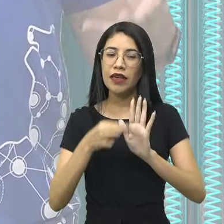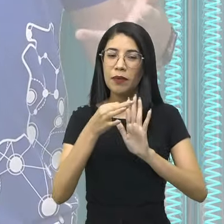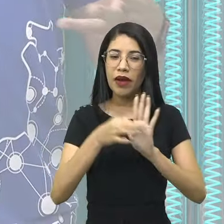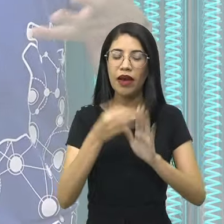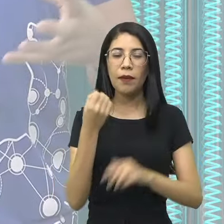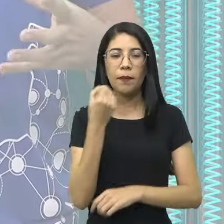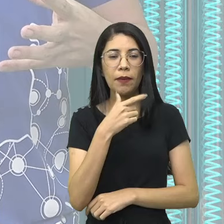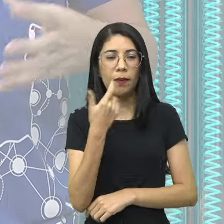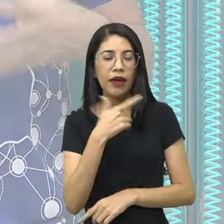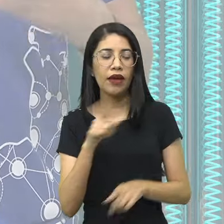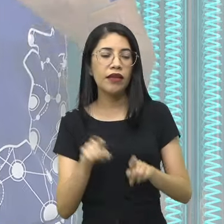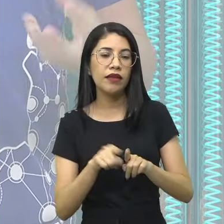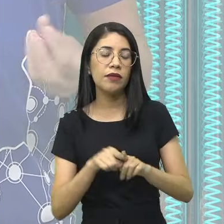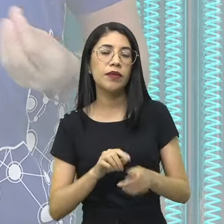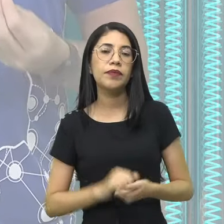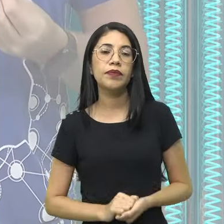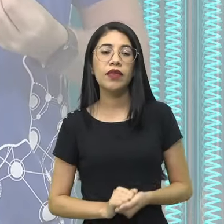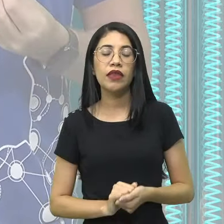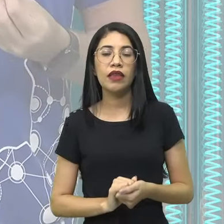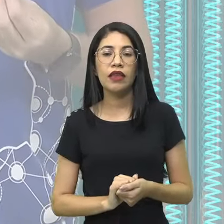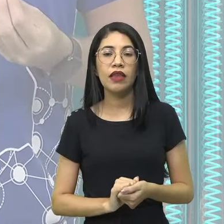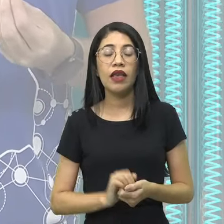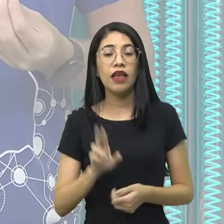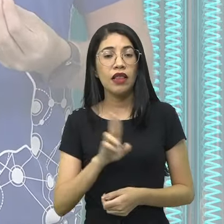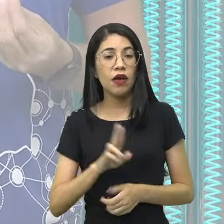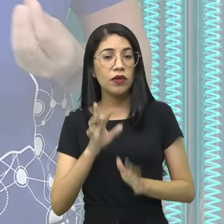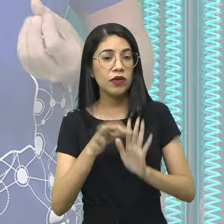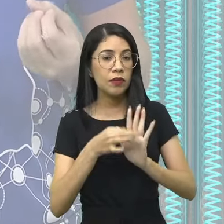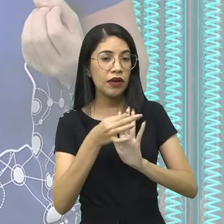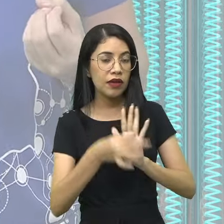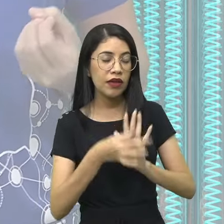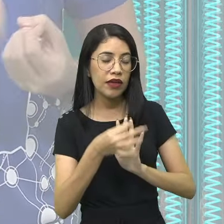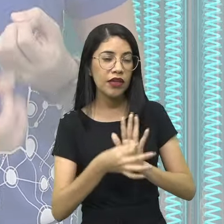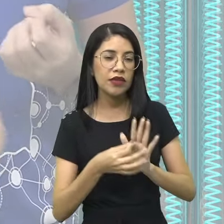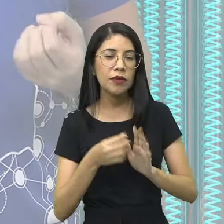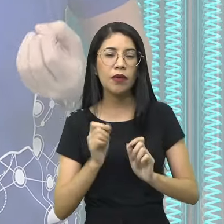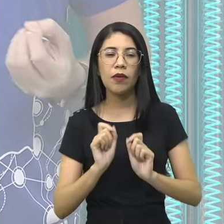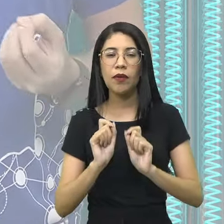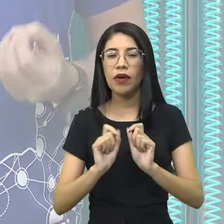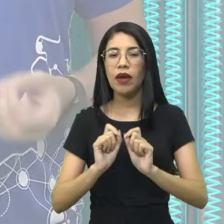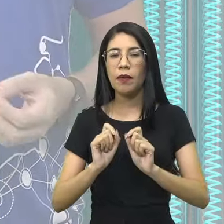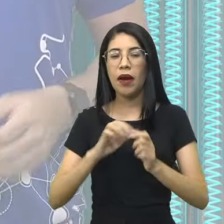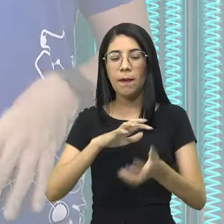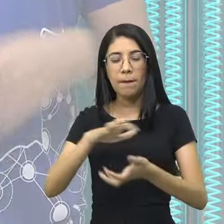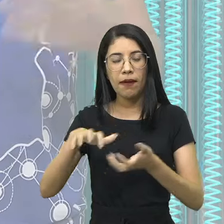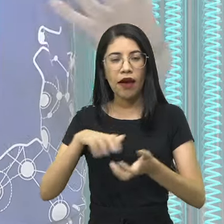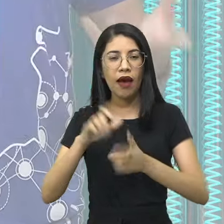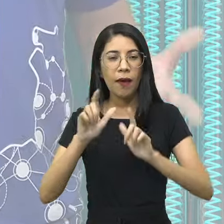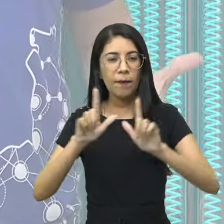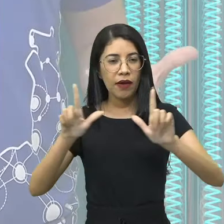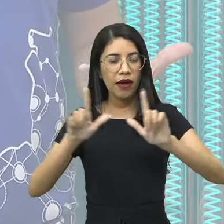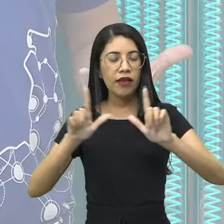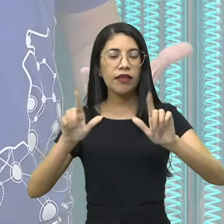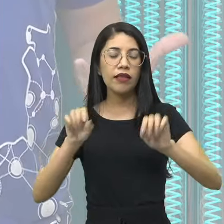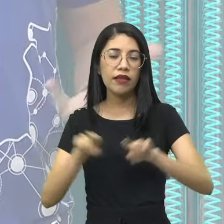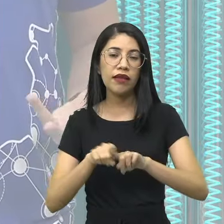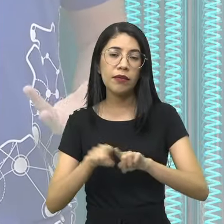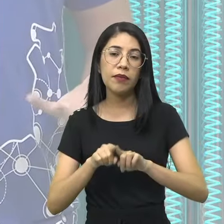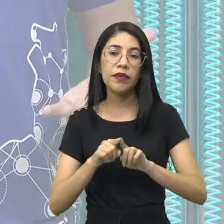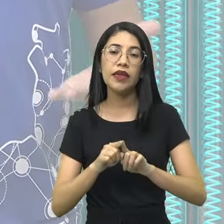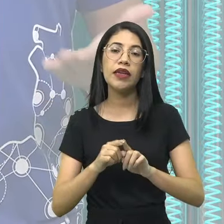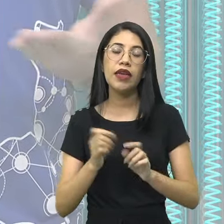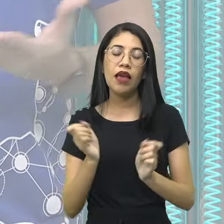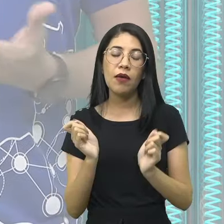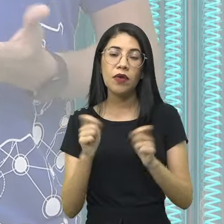aí, né, uma crítica, ela é utilizada como esse instrumento de protesto para criticar e acaba se tornando